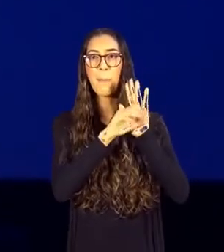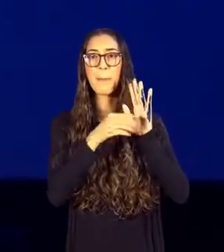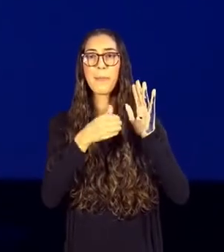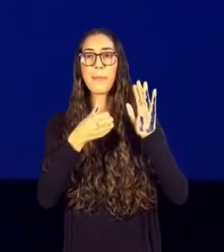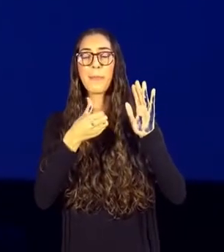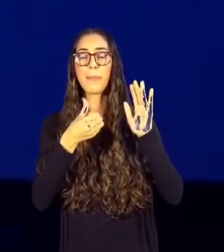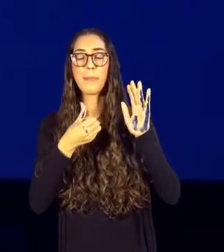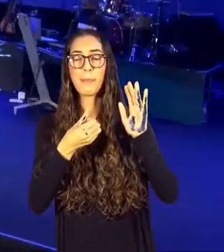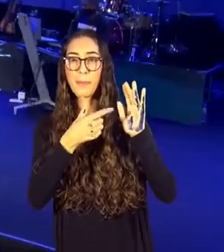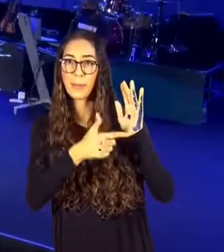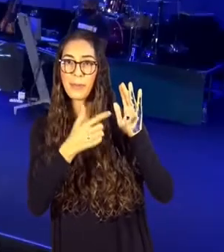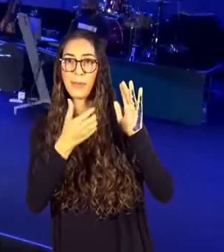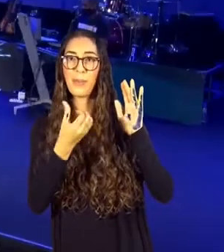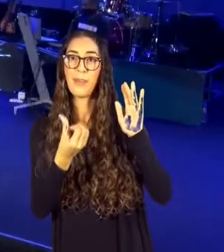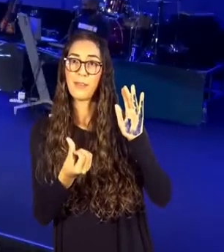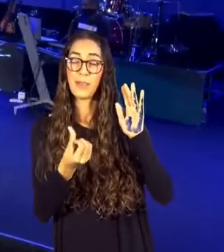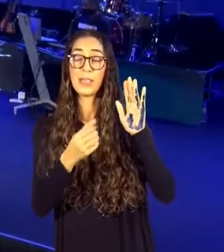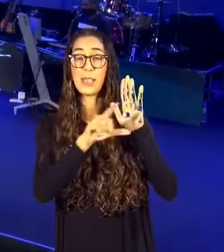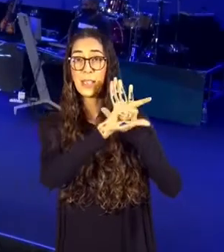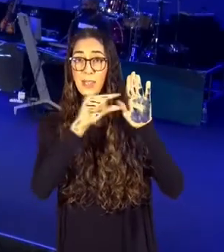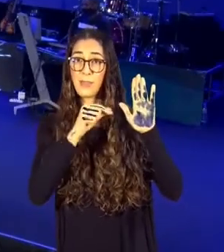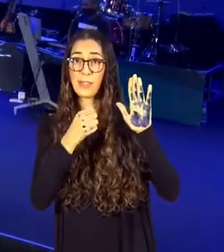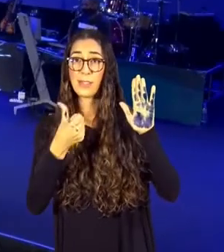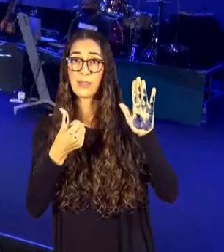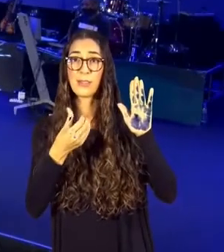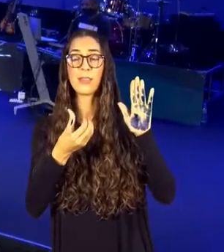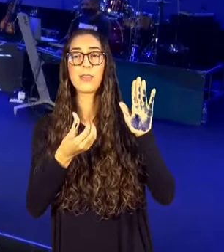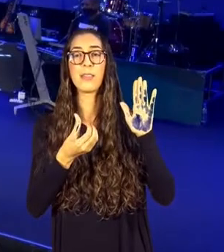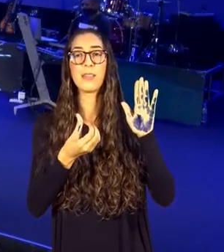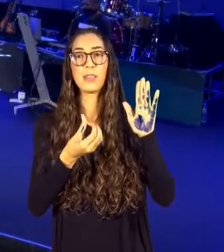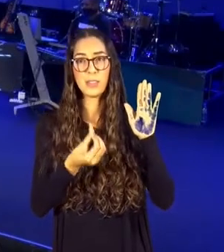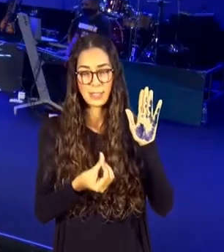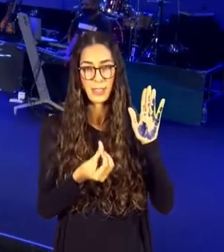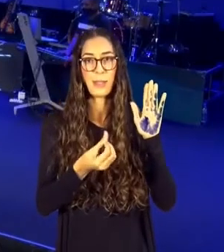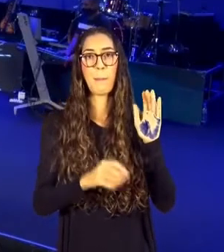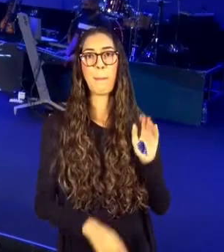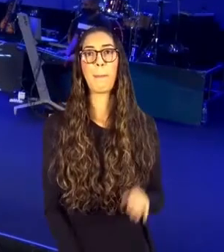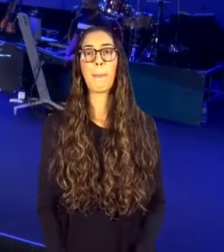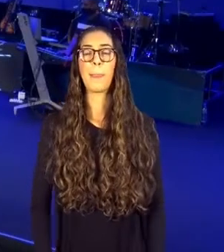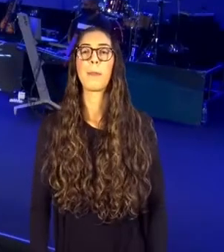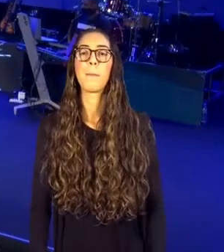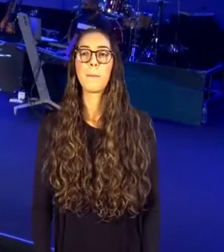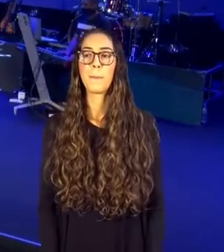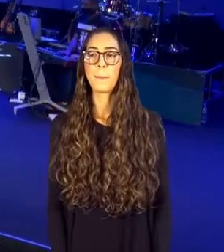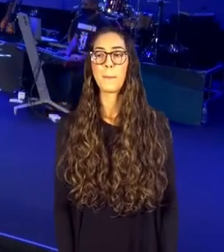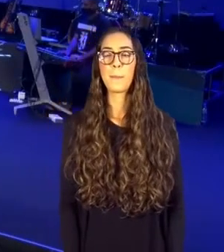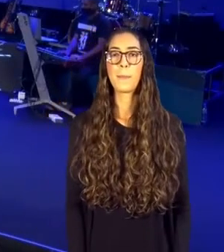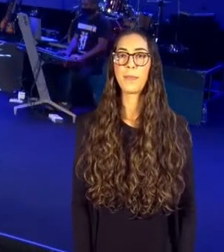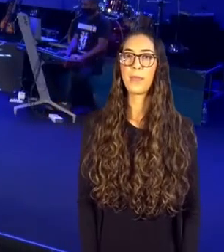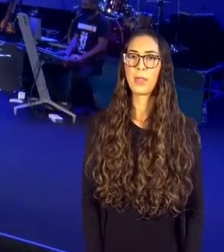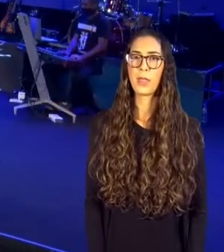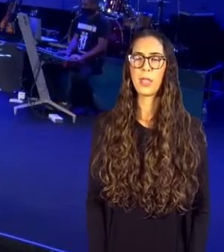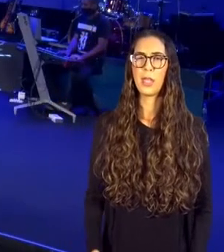Davi, já, não sei se foi Davi, mas foi um salmista, escreveu sobre isso. Cães me rodearam, um bando de homens maus